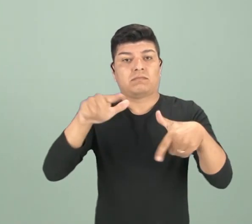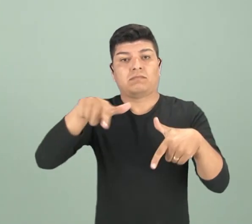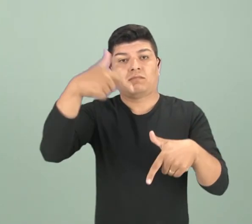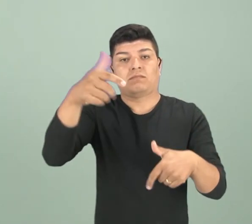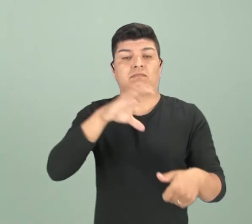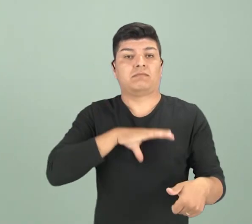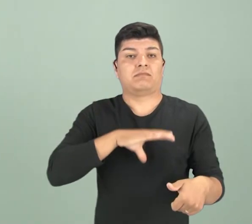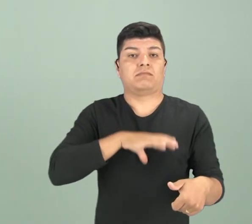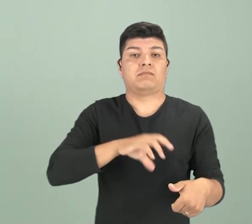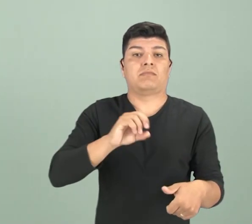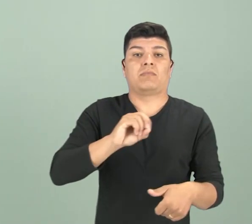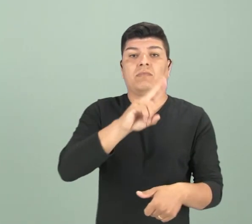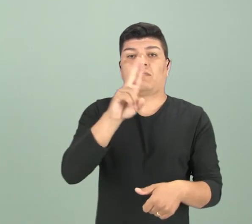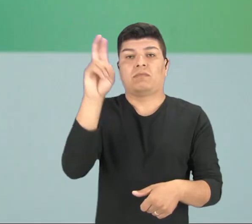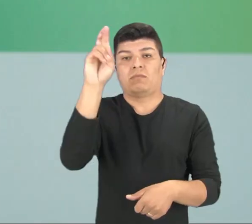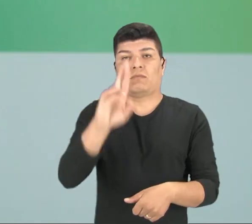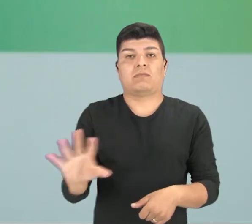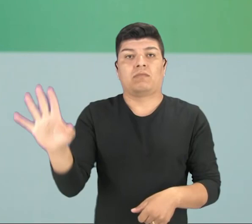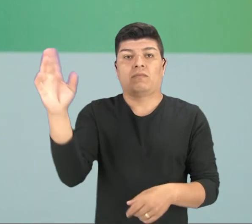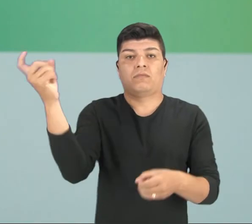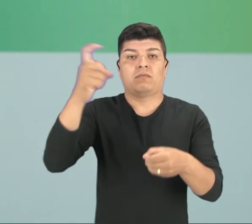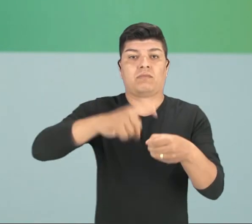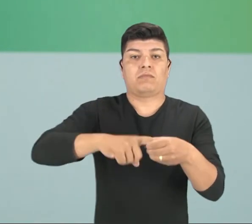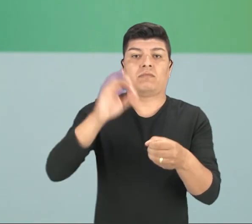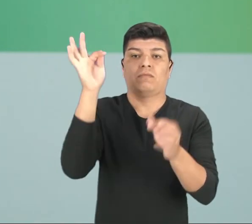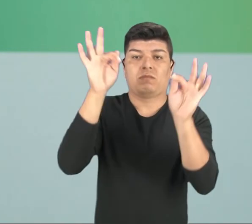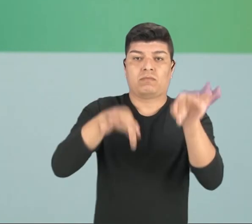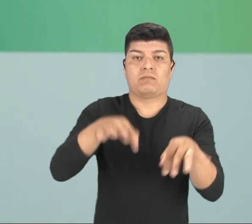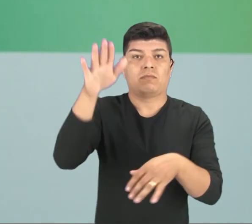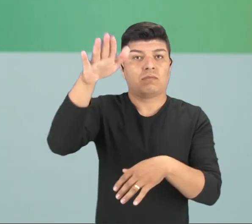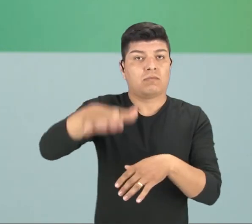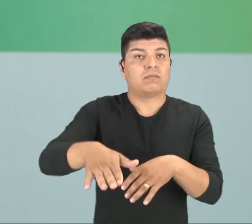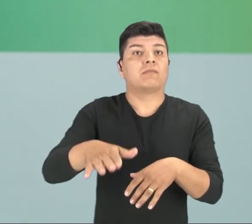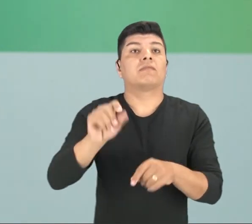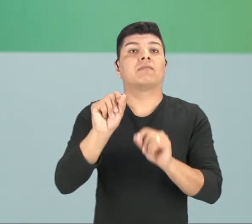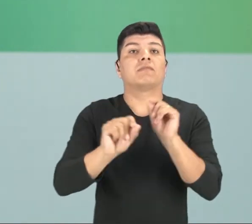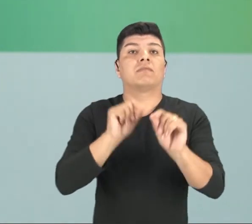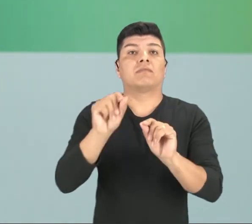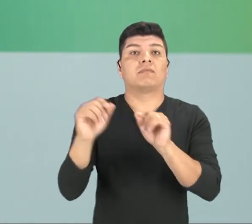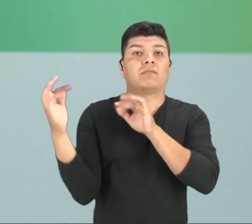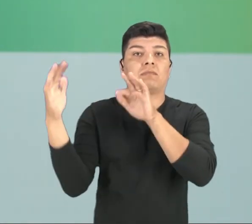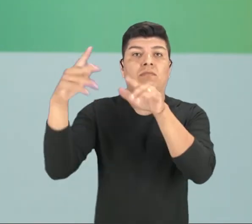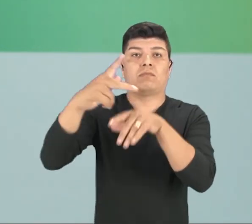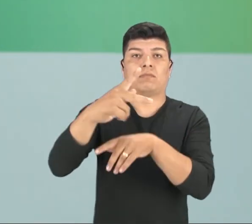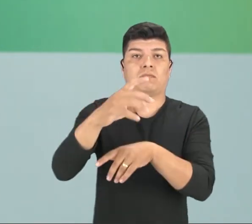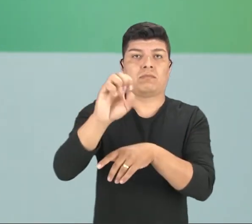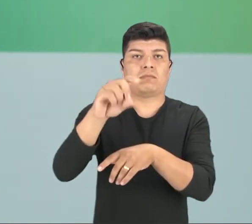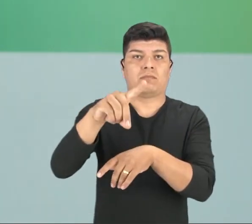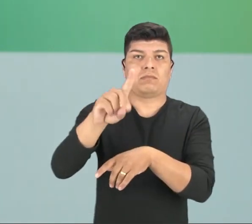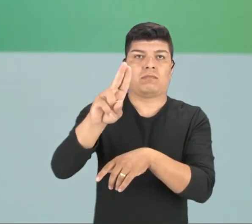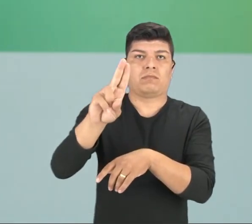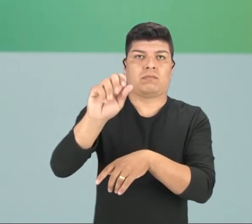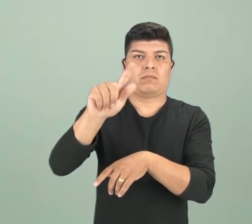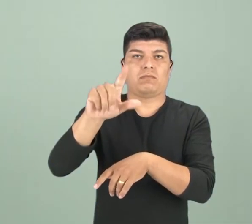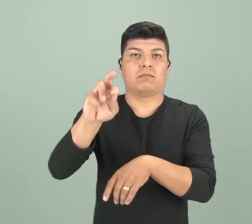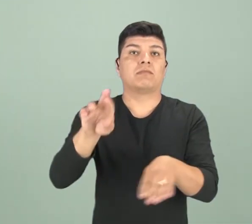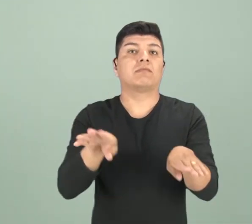para trabalhar em outra cidade ou região e retornam ao término do dia, temos o que chamamos de migração